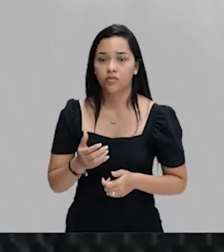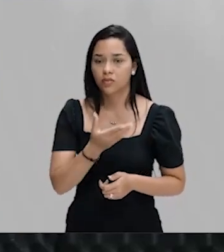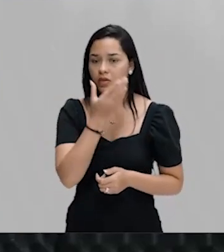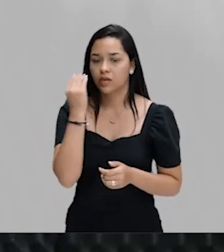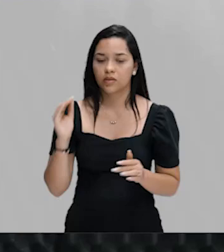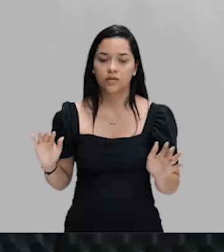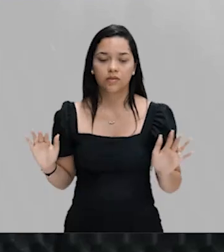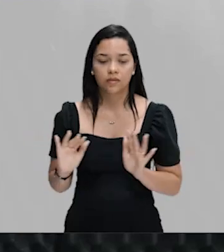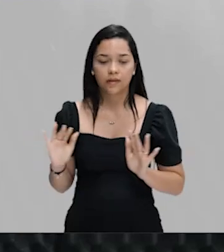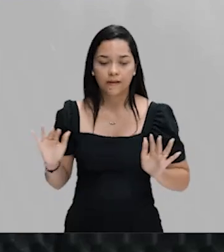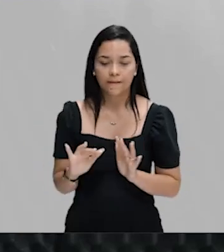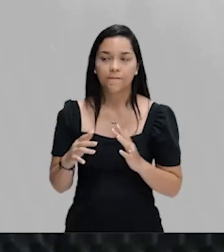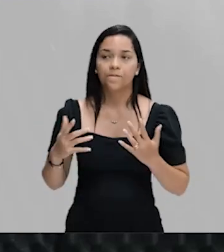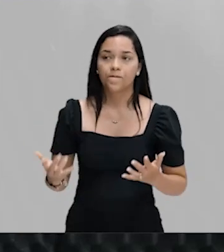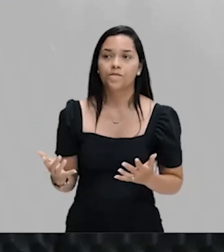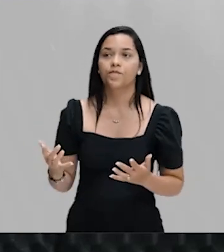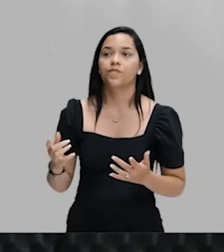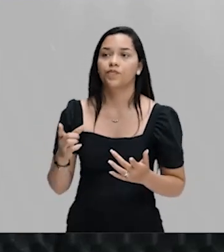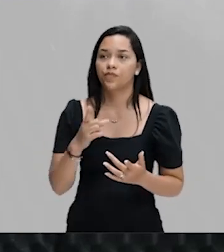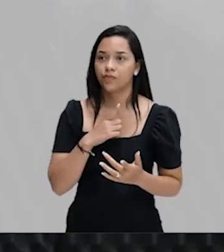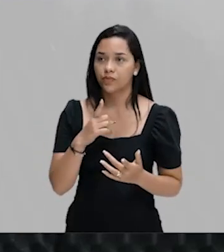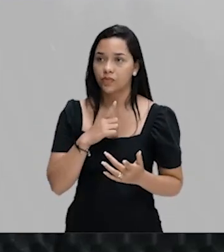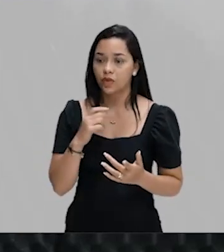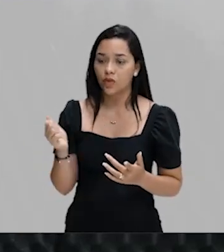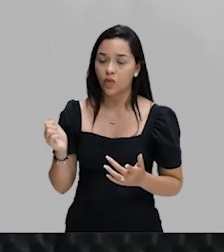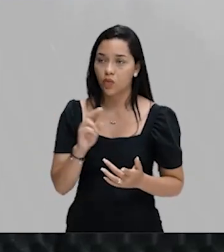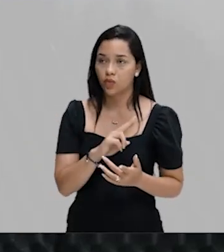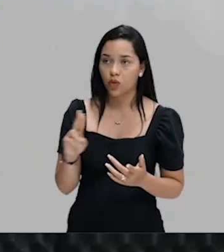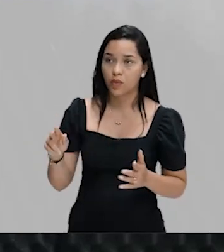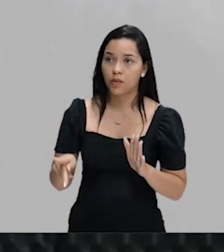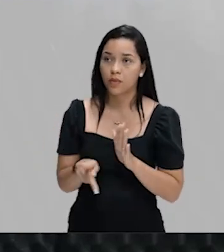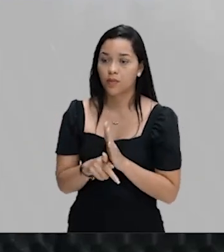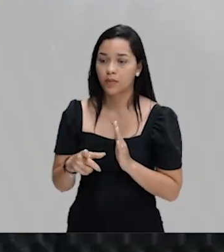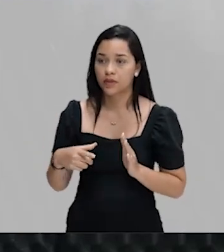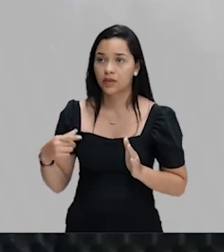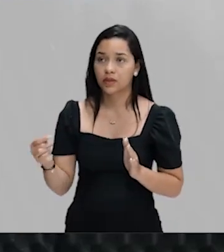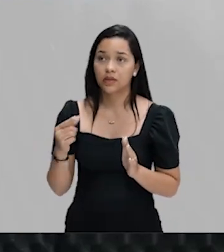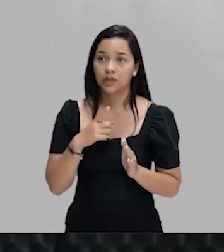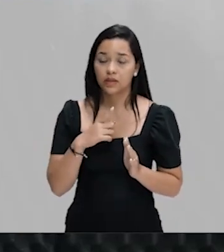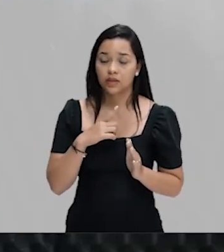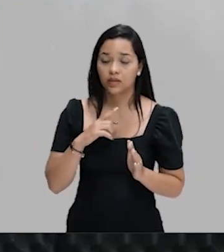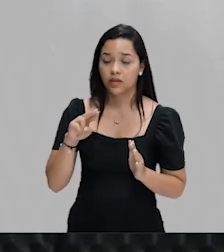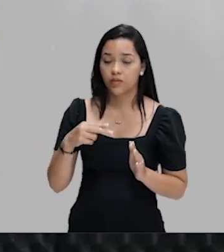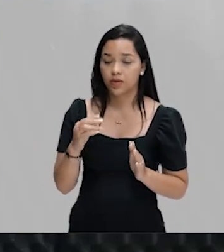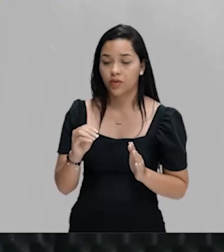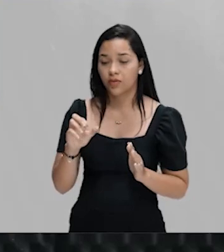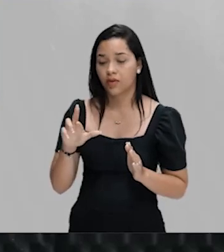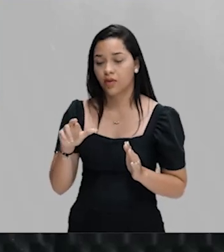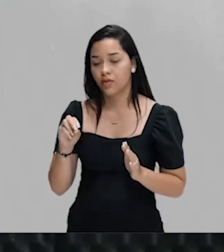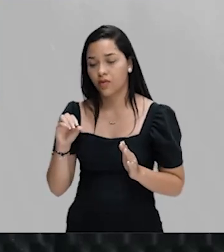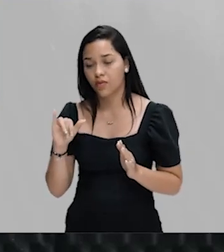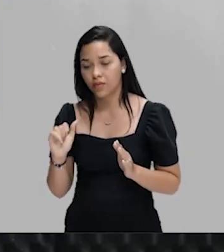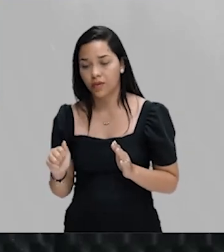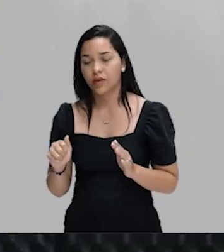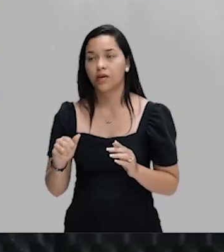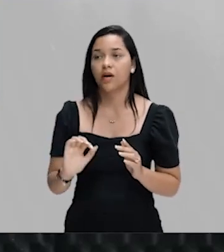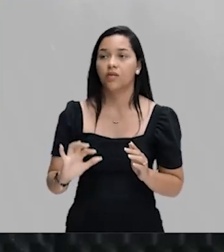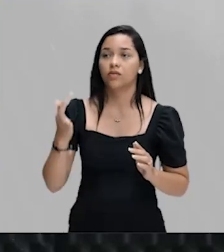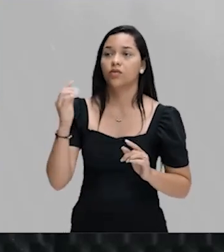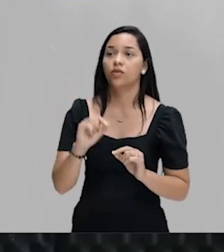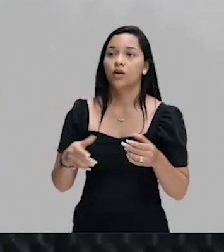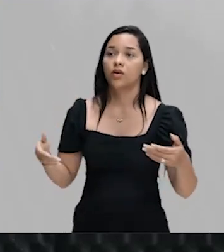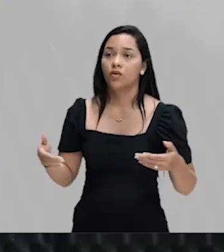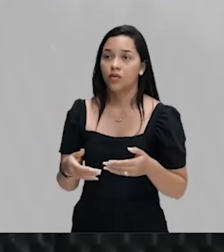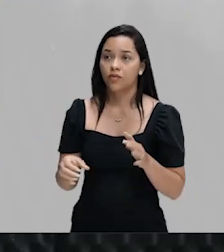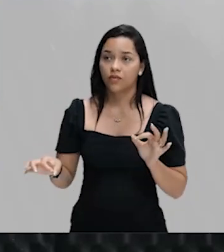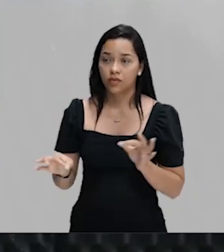termo, Brexit, tá certo? Foi no nome dado para a saída do Reino Unido da União Europeia. Isso aconteceu efetivamente agora